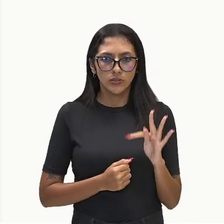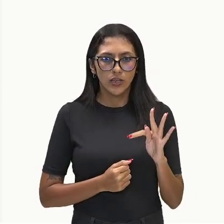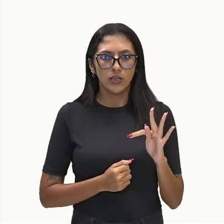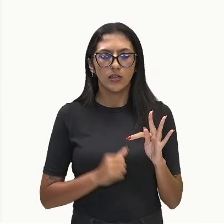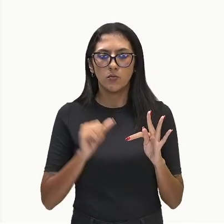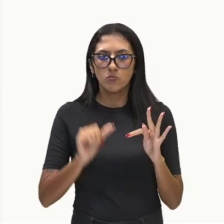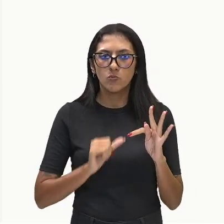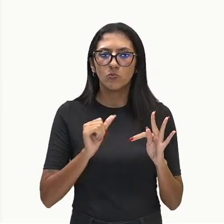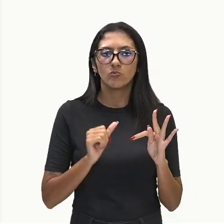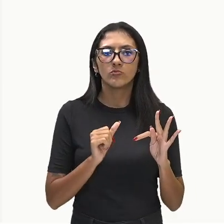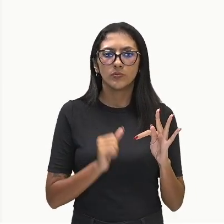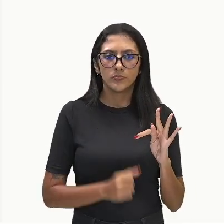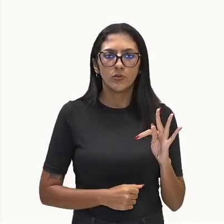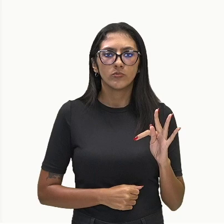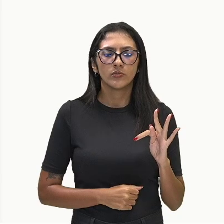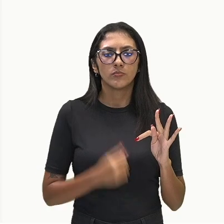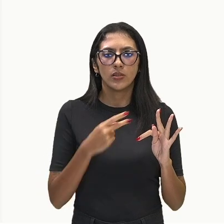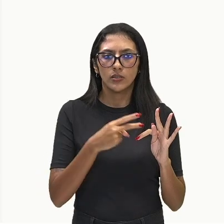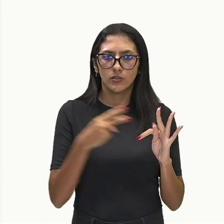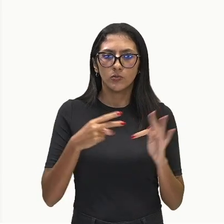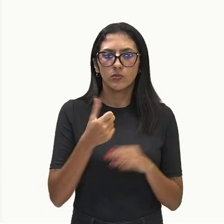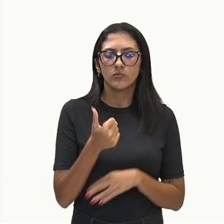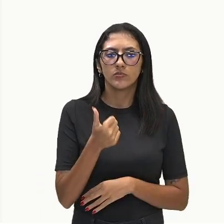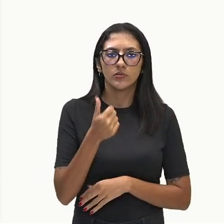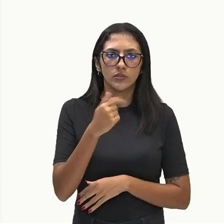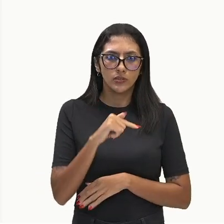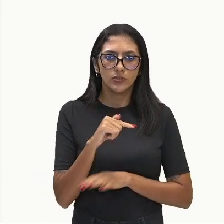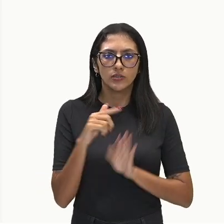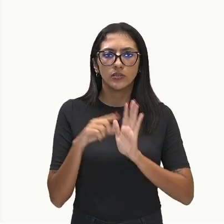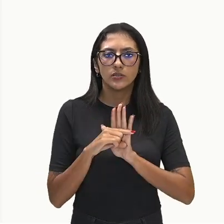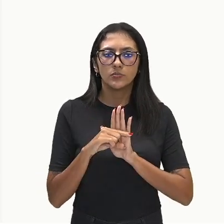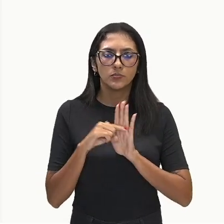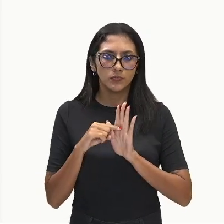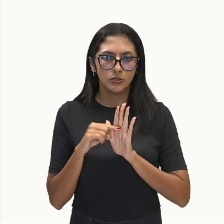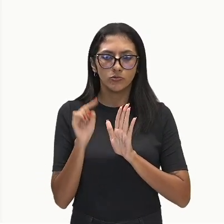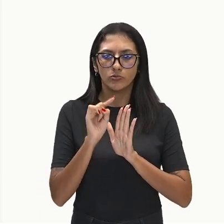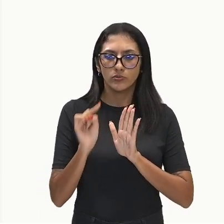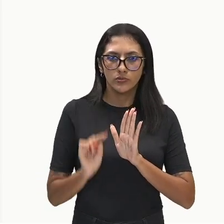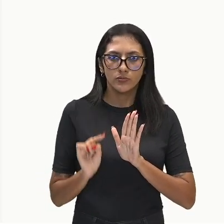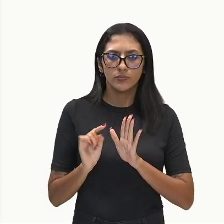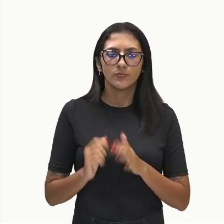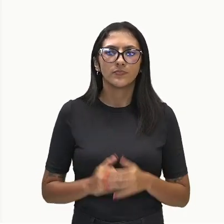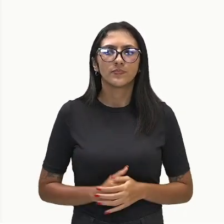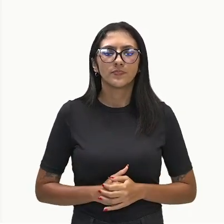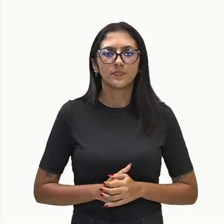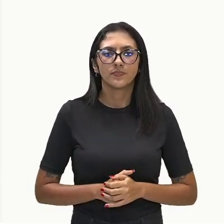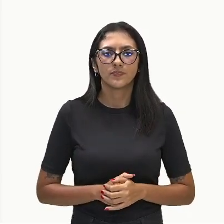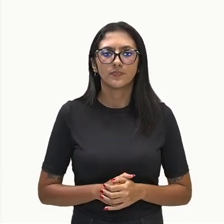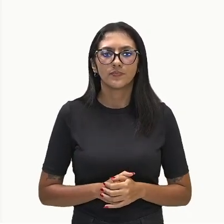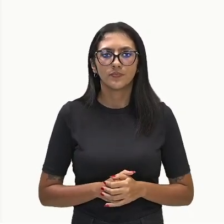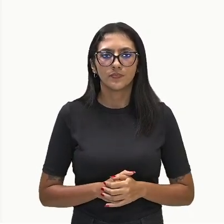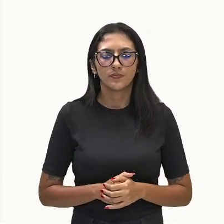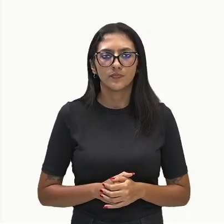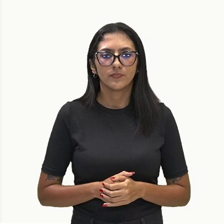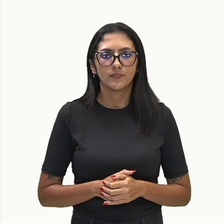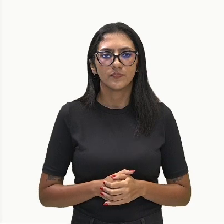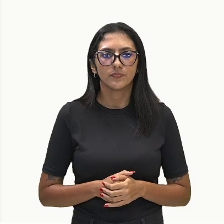lá, ele vai negativo, então vamos ter t igual a 17 menos z. E aí,